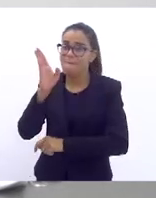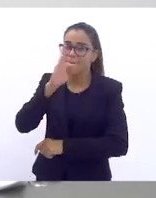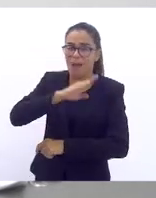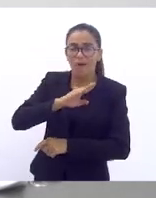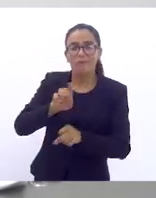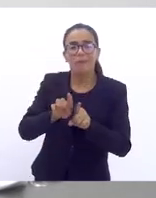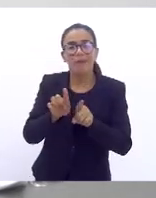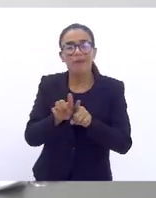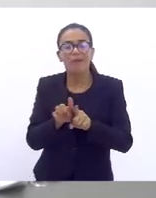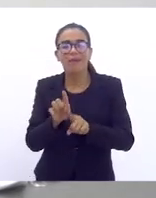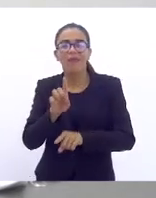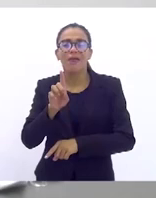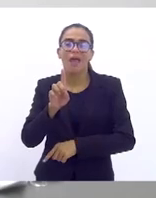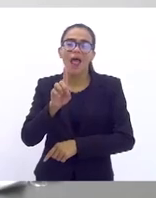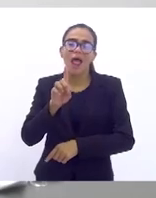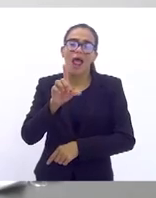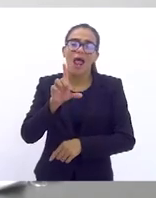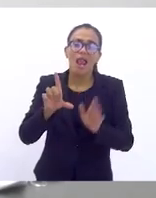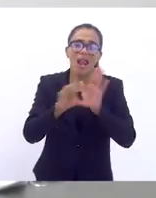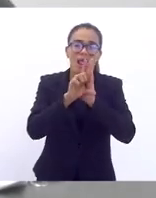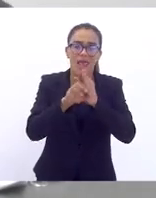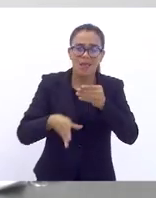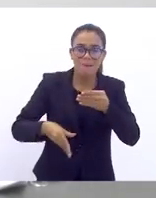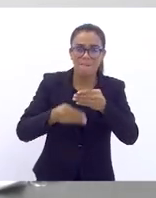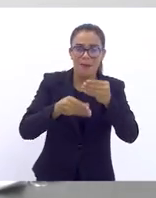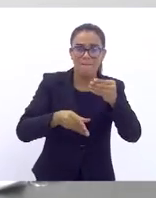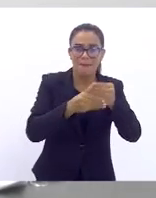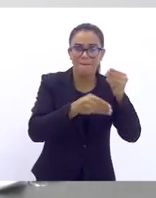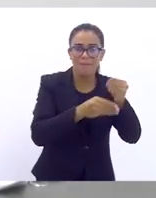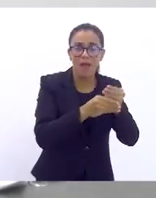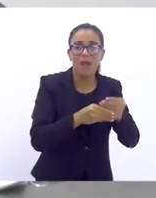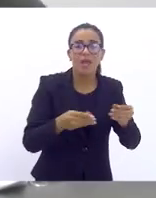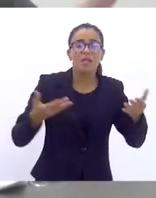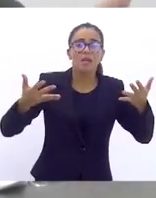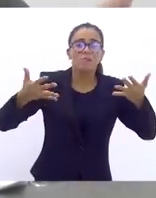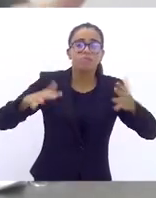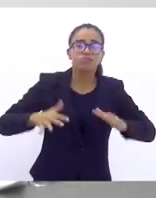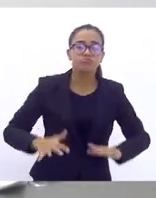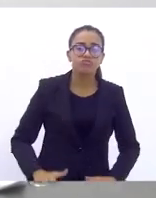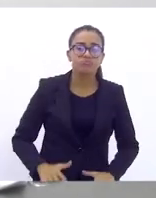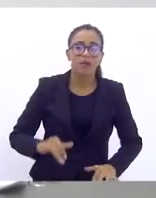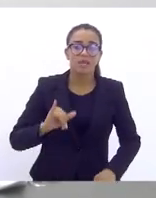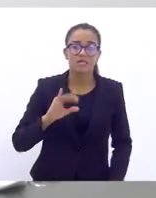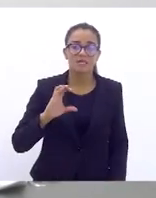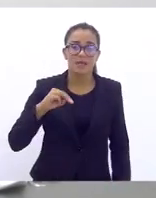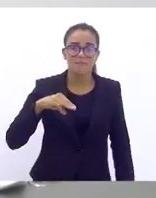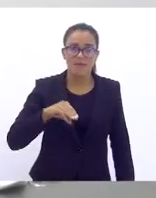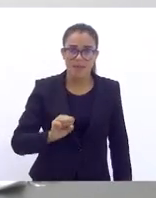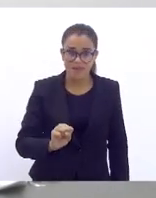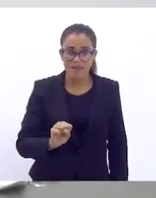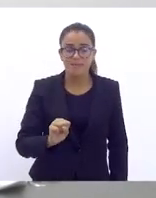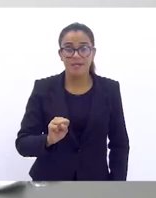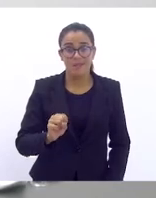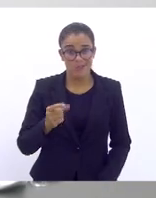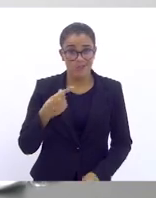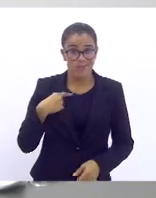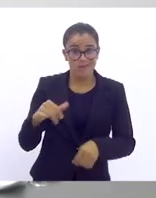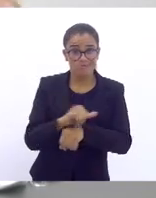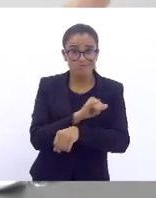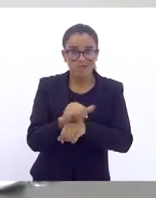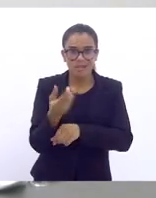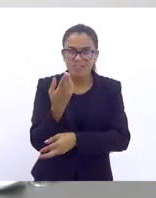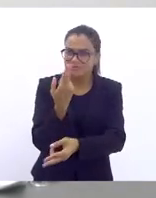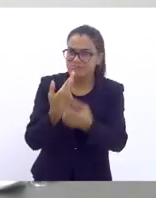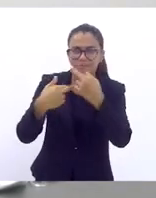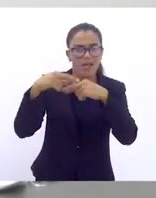complementares que reduziram as nossas alíquotas de ICMS então o nosso regime de recuperação fiscal